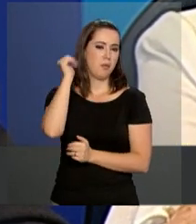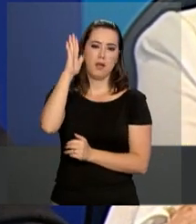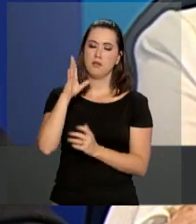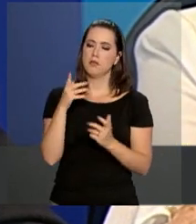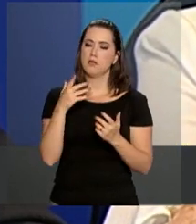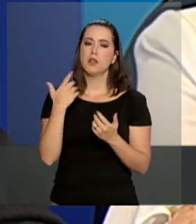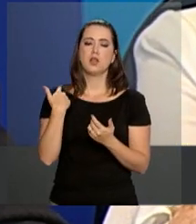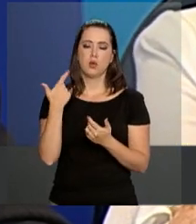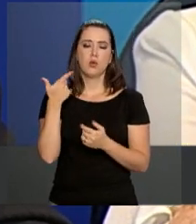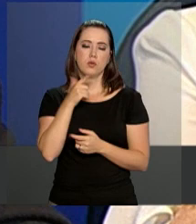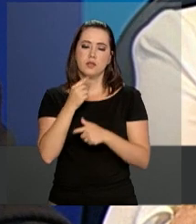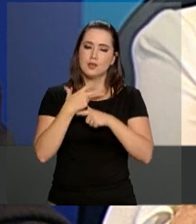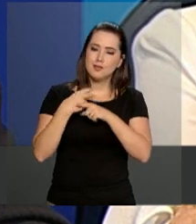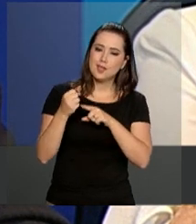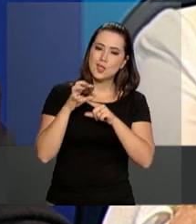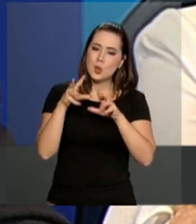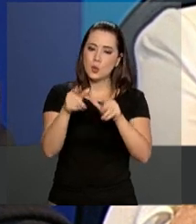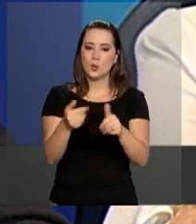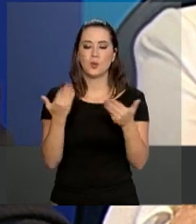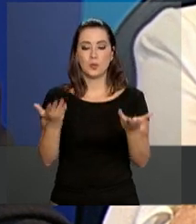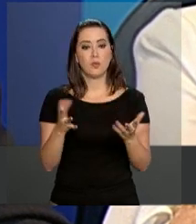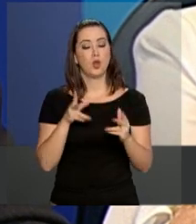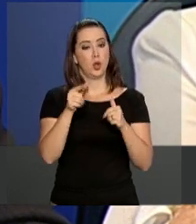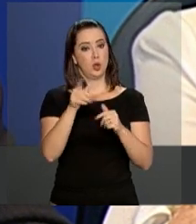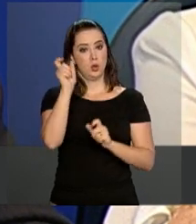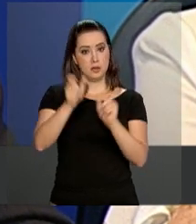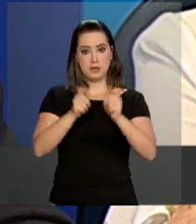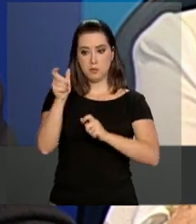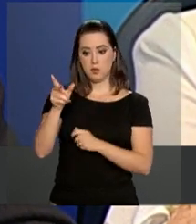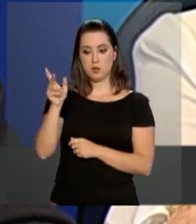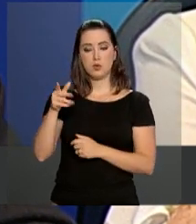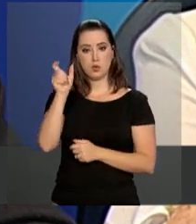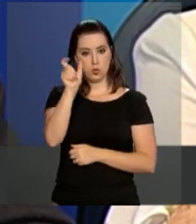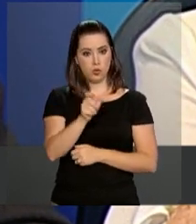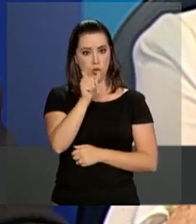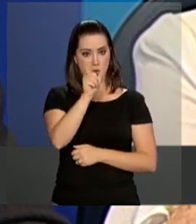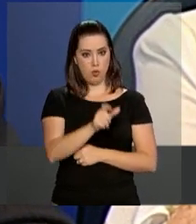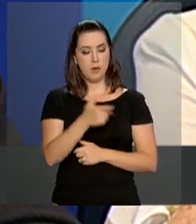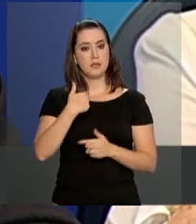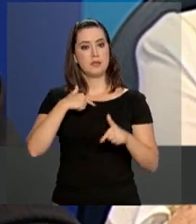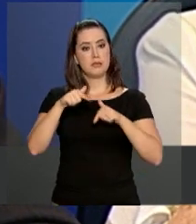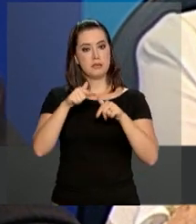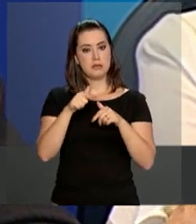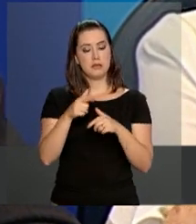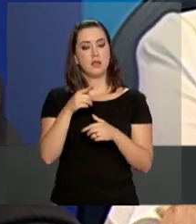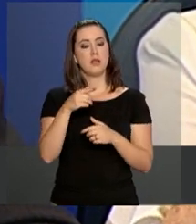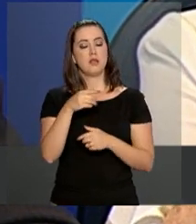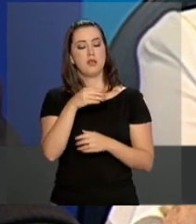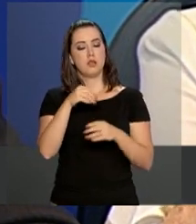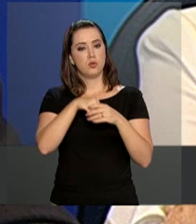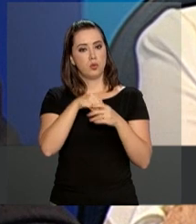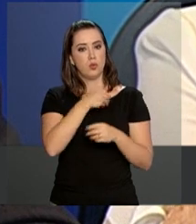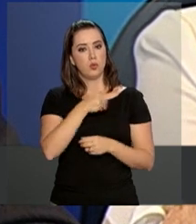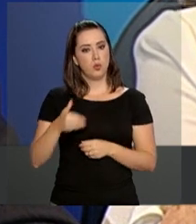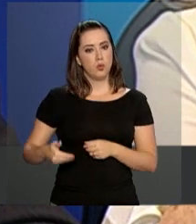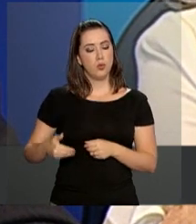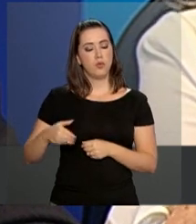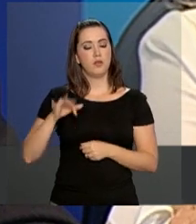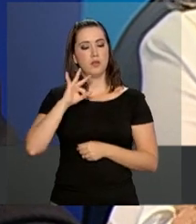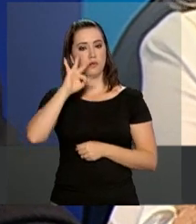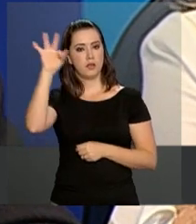todas elas não é todos os certificadores que não é que são servidores públicos federais que são grandes